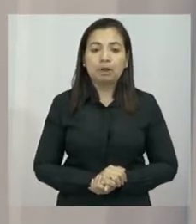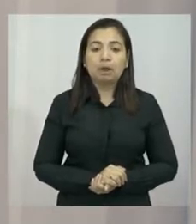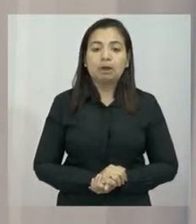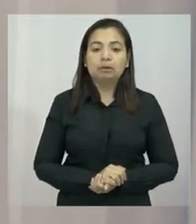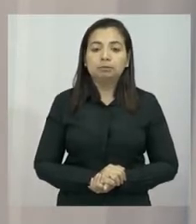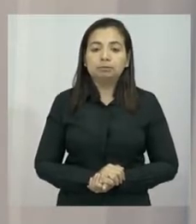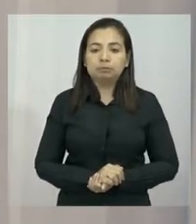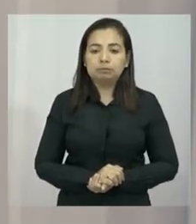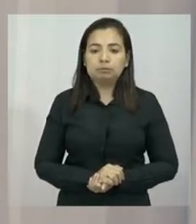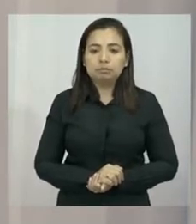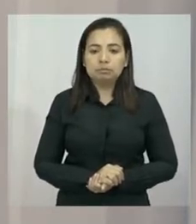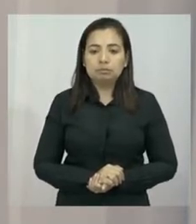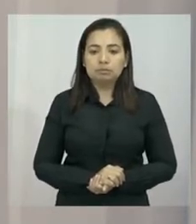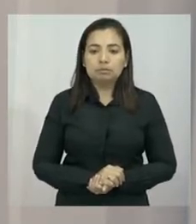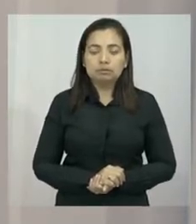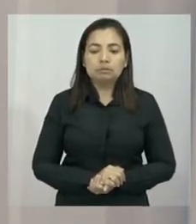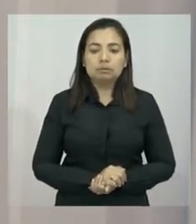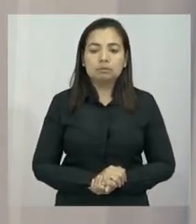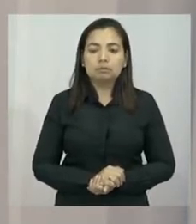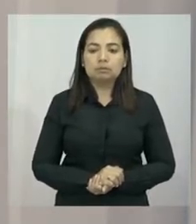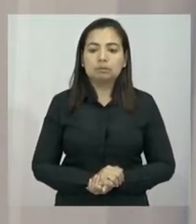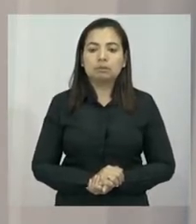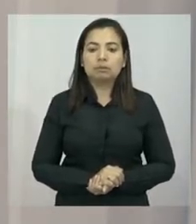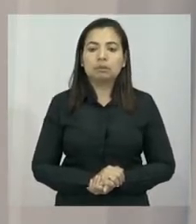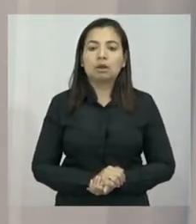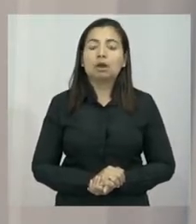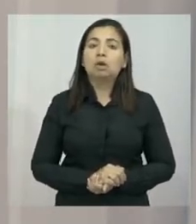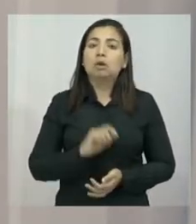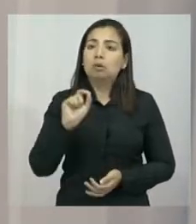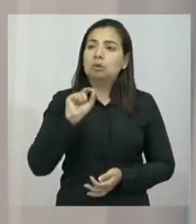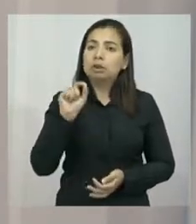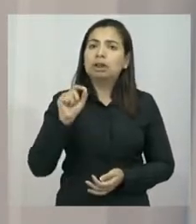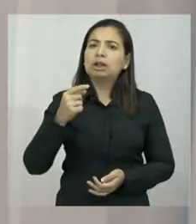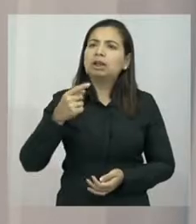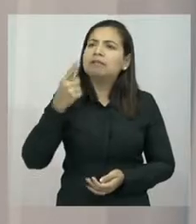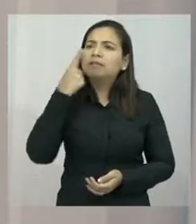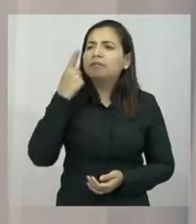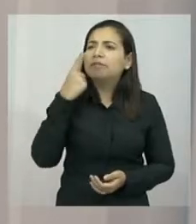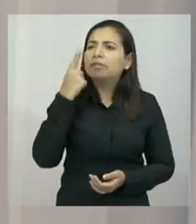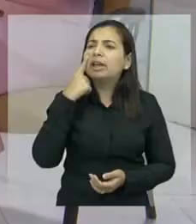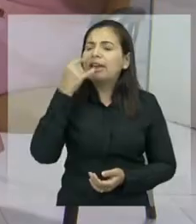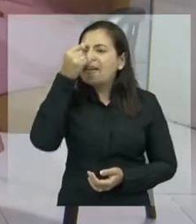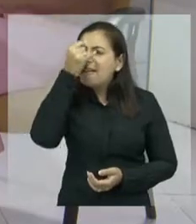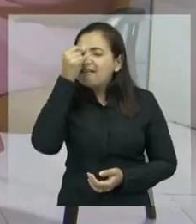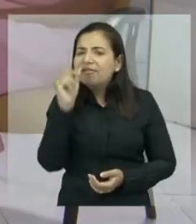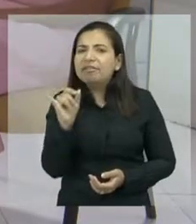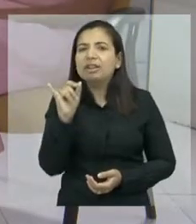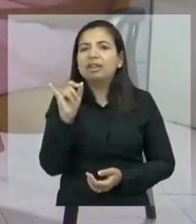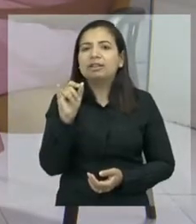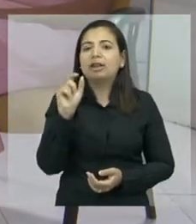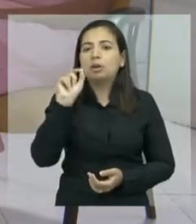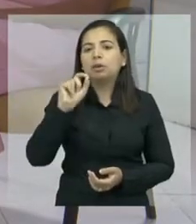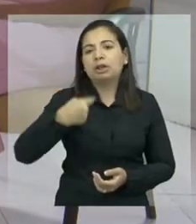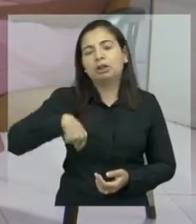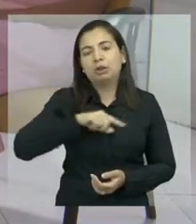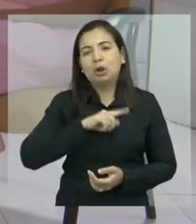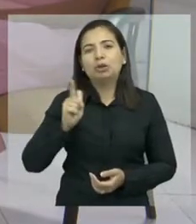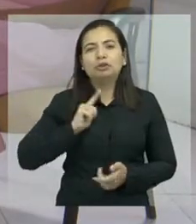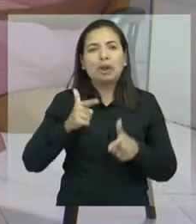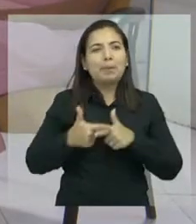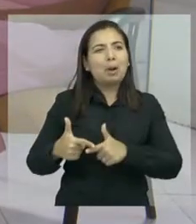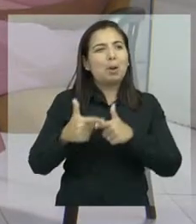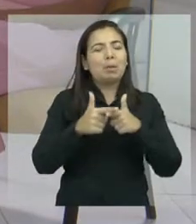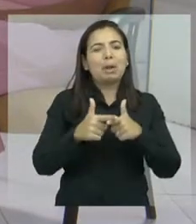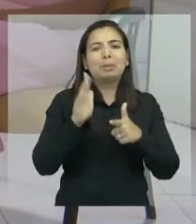chegando ao controle para não venha chegar uma situação tão crítica que nós estamos vivendo. Exatamente. Né? E também,